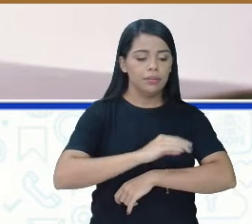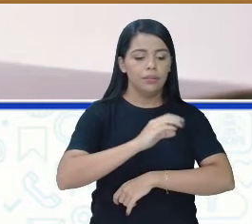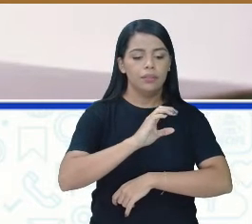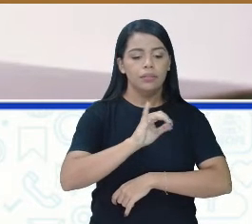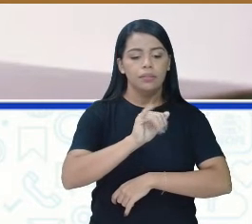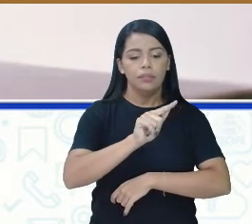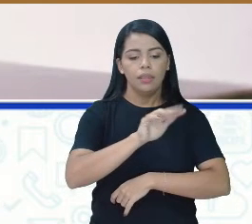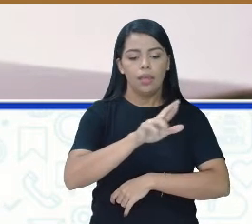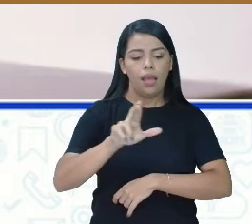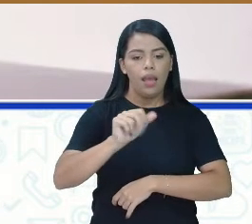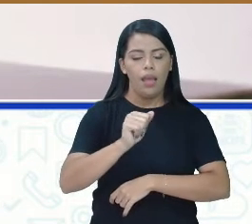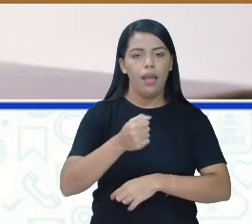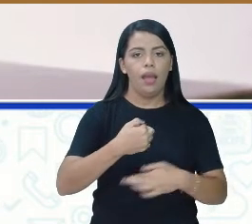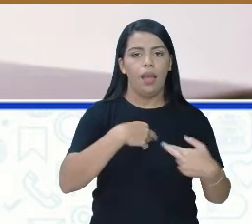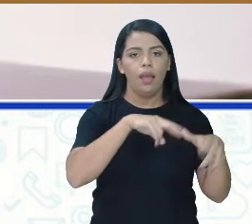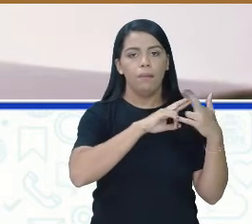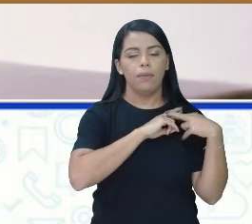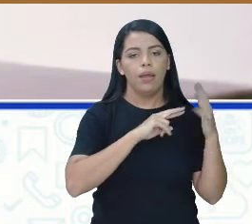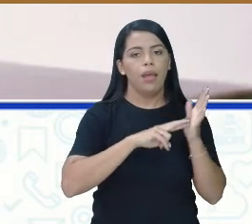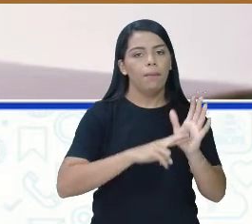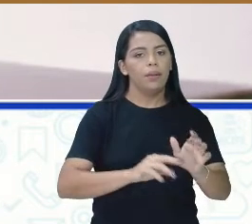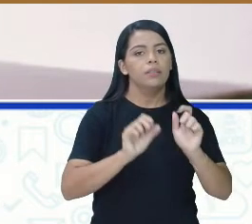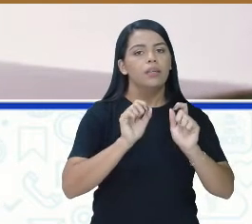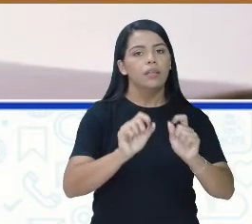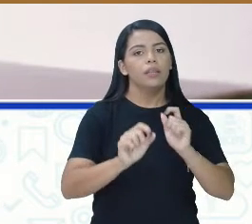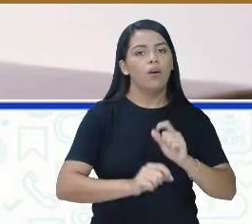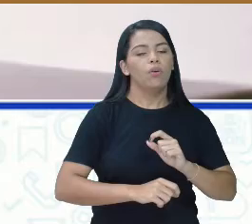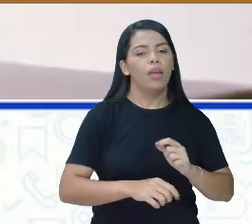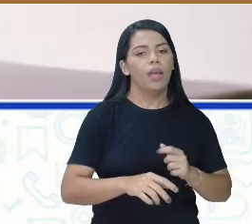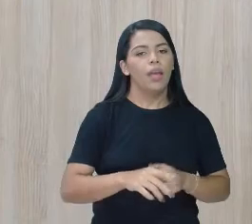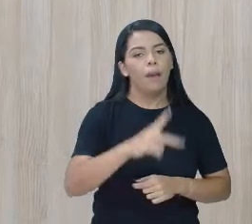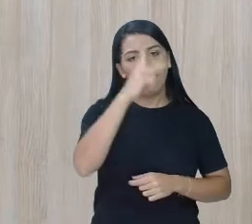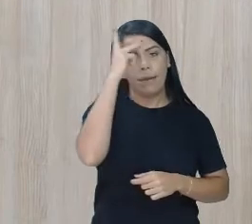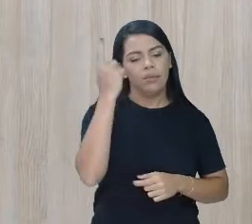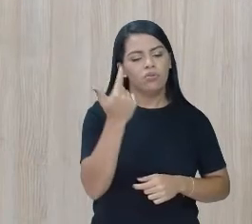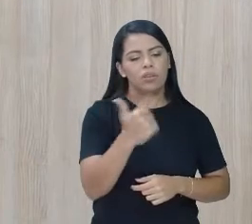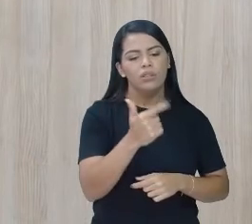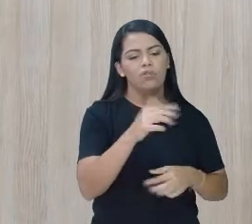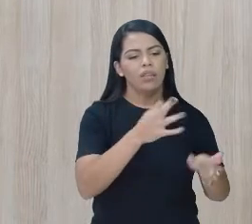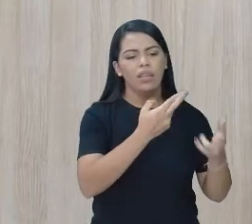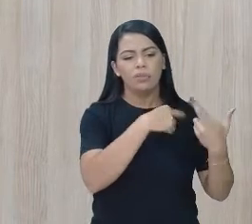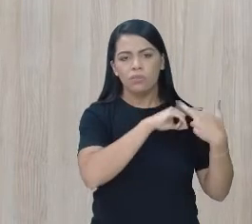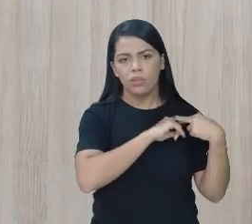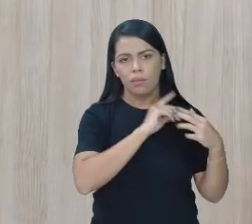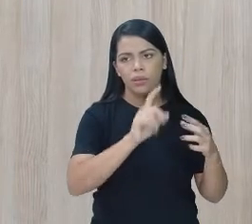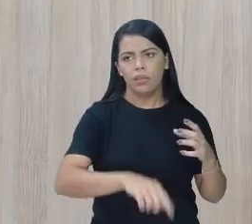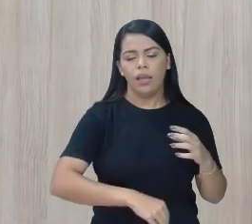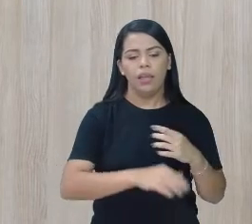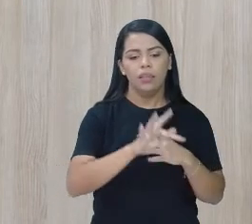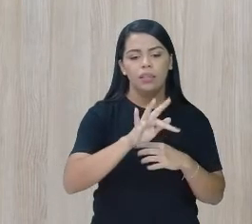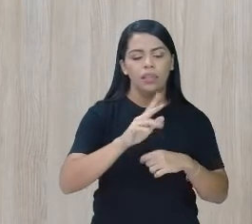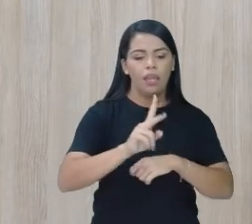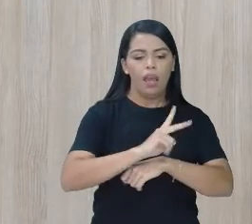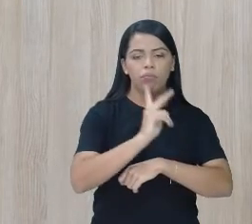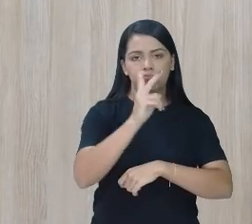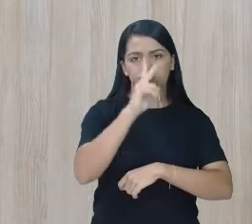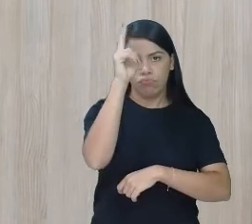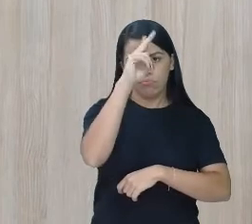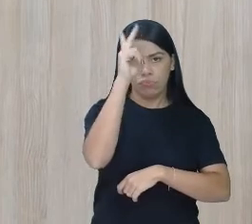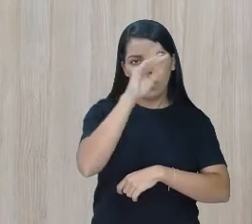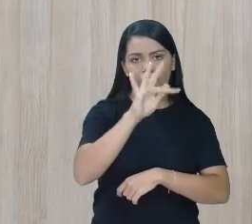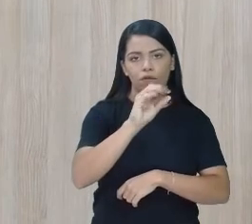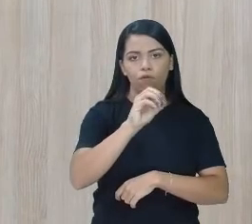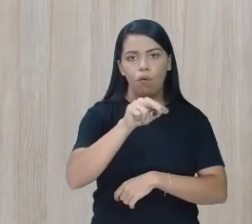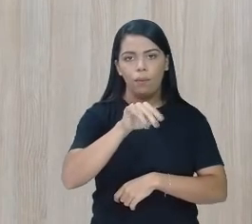irresponsáveis e a formiga representa o grupo de trabalhadores. Lá na fábula da cigarra e da formiga, né? Que a cigarra passa o verão